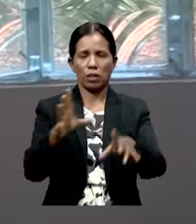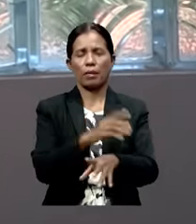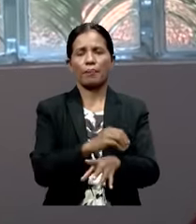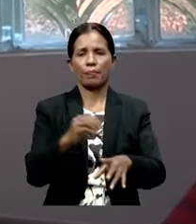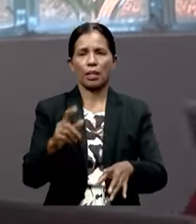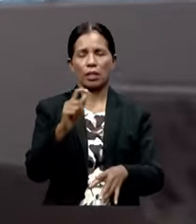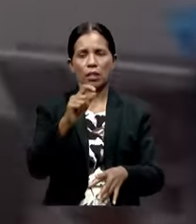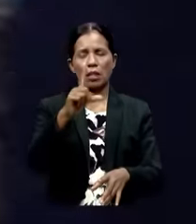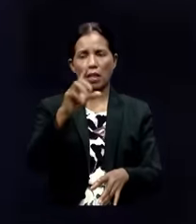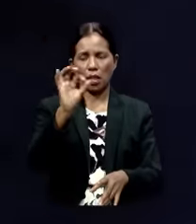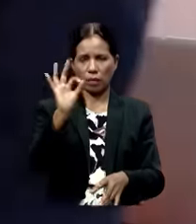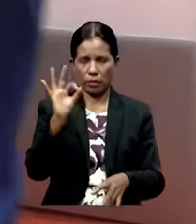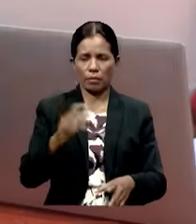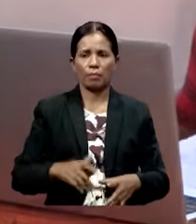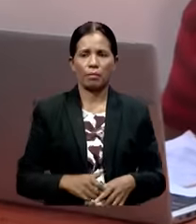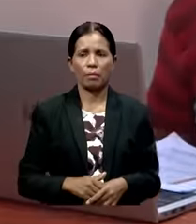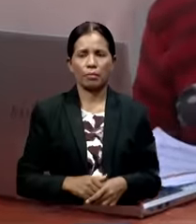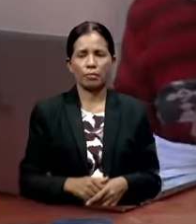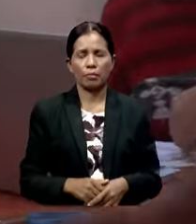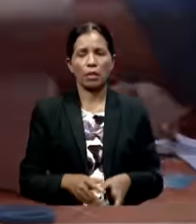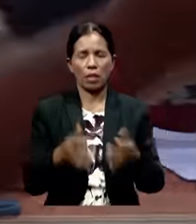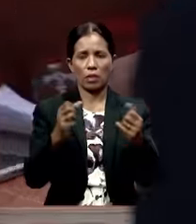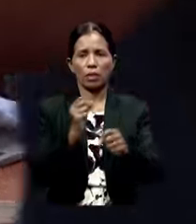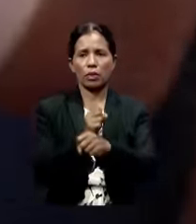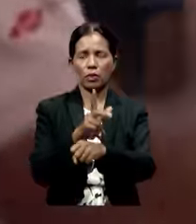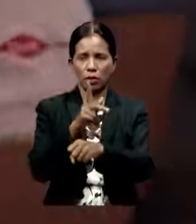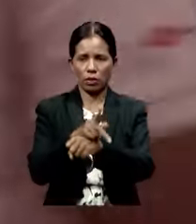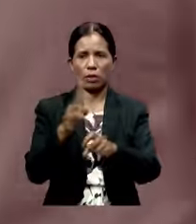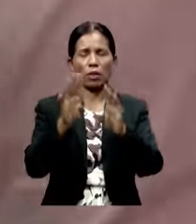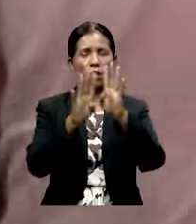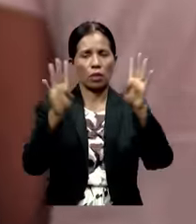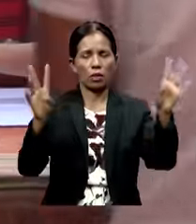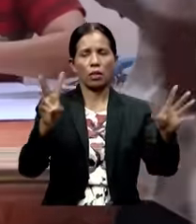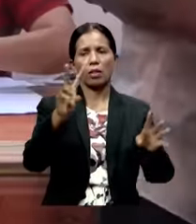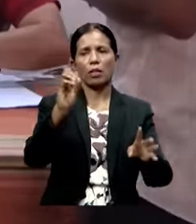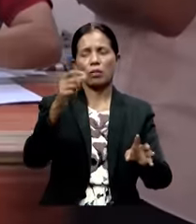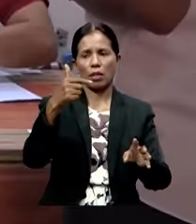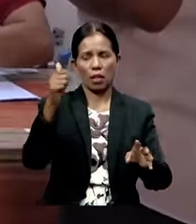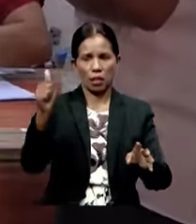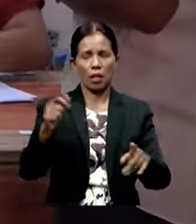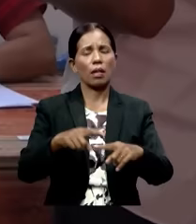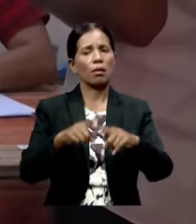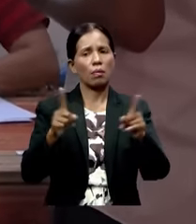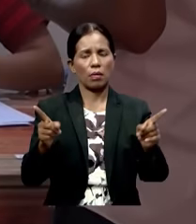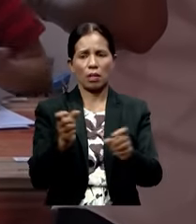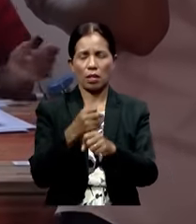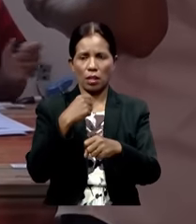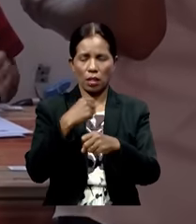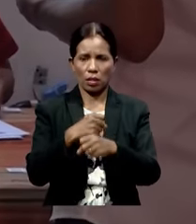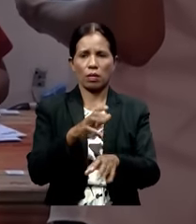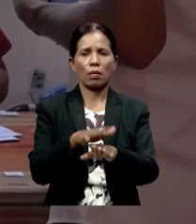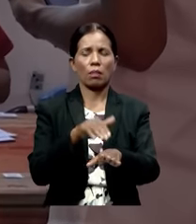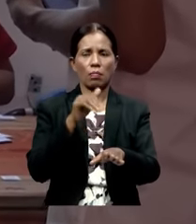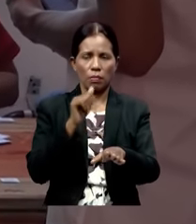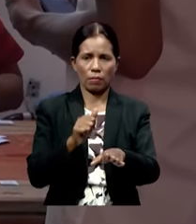Facility. Agora, se for pé, a nessa loca de vaga aí dané, mas bem halo recrutamento